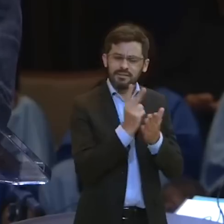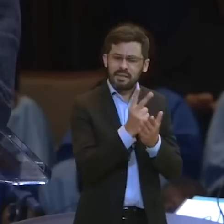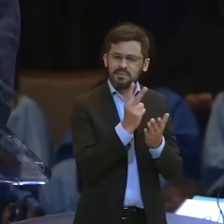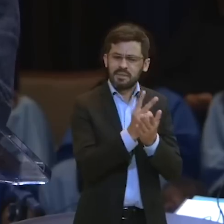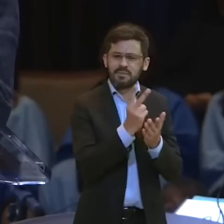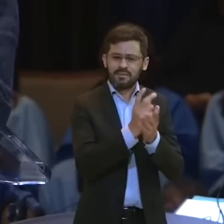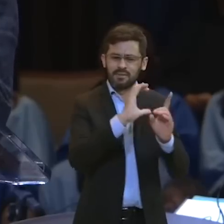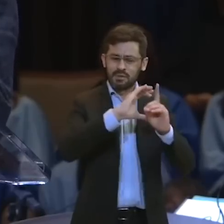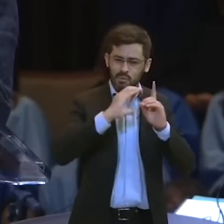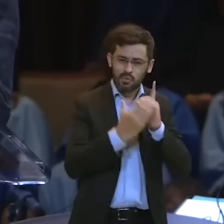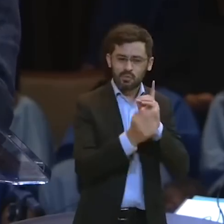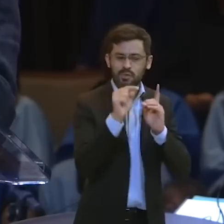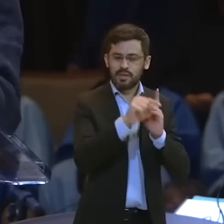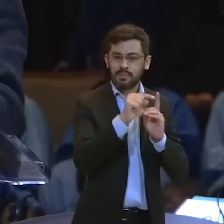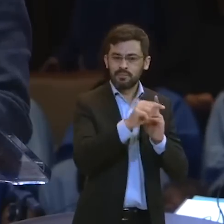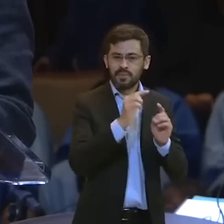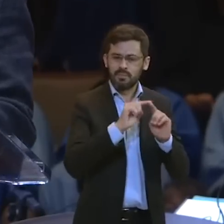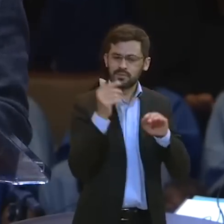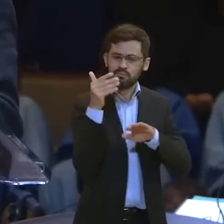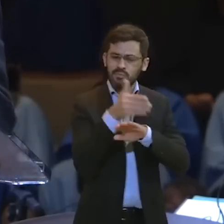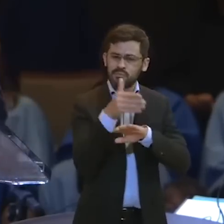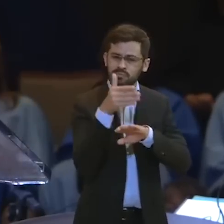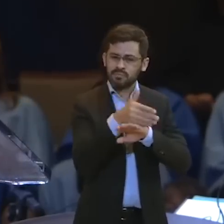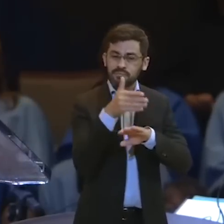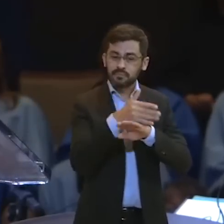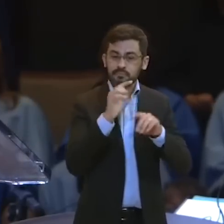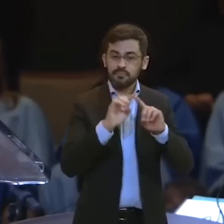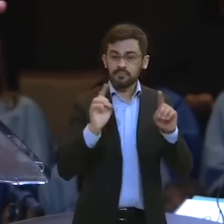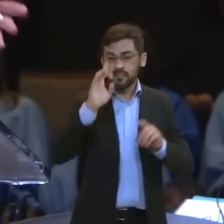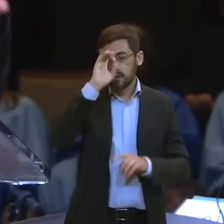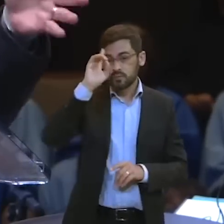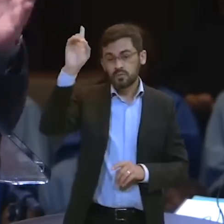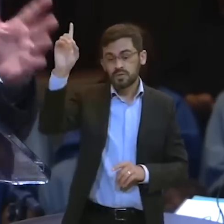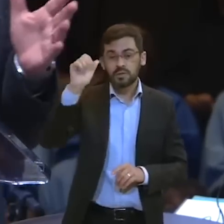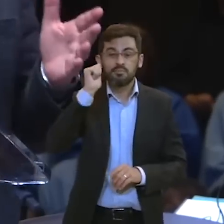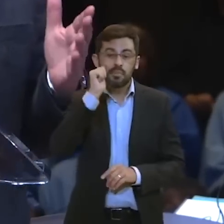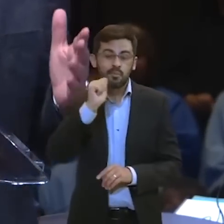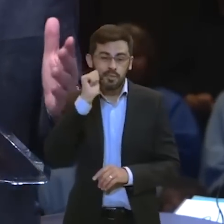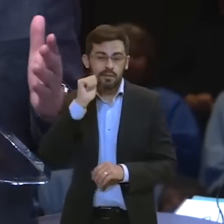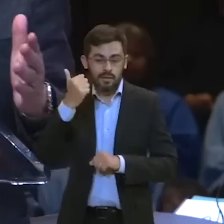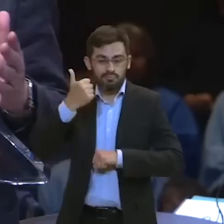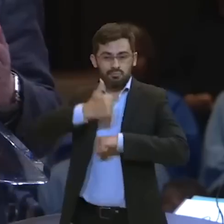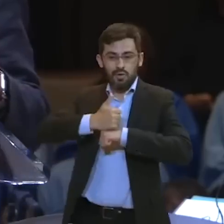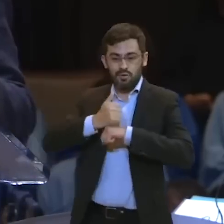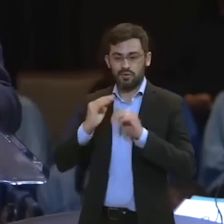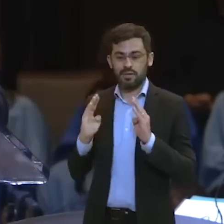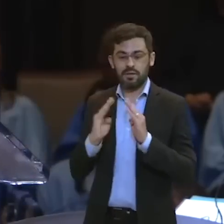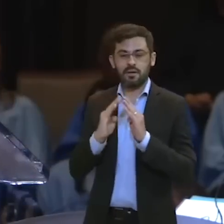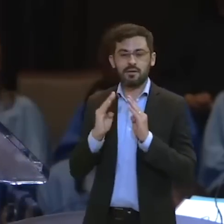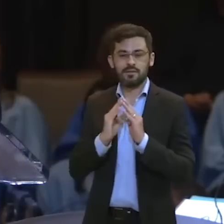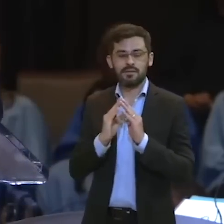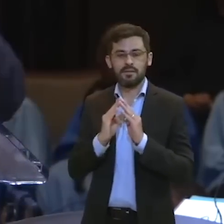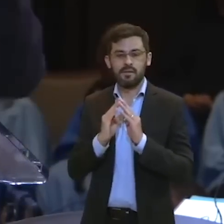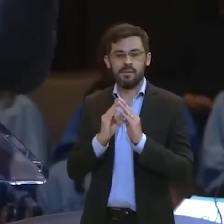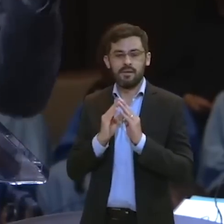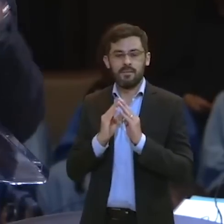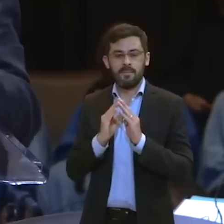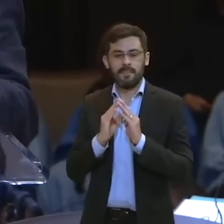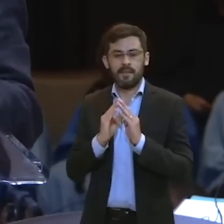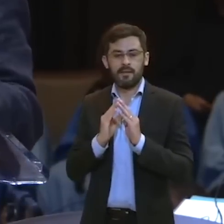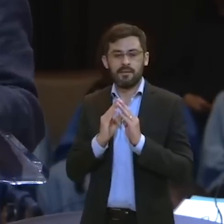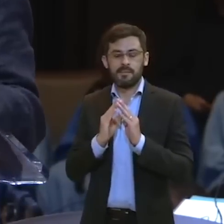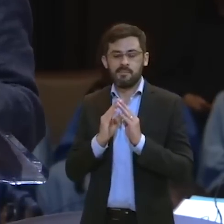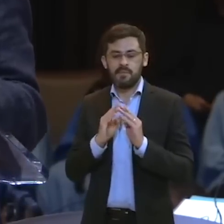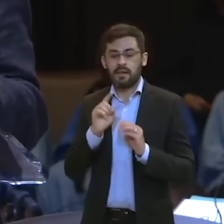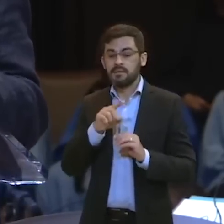oração. E como eu frequentava esse culto, um dia a senhora que era dona da casa, na verdade a mãe